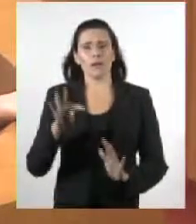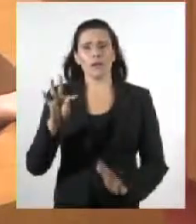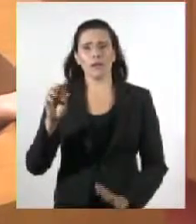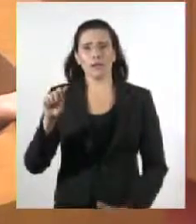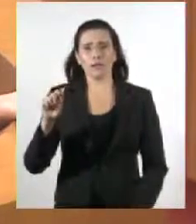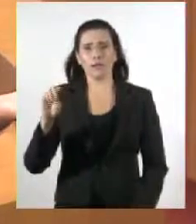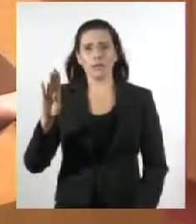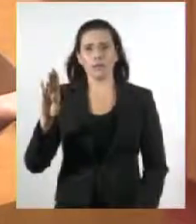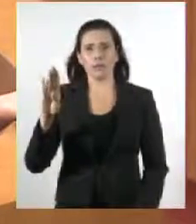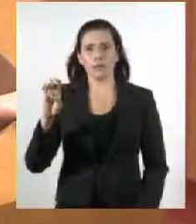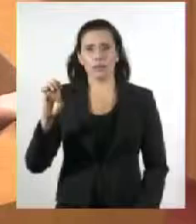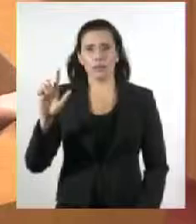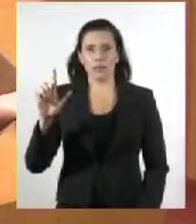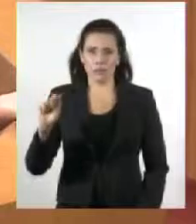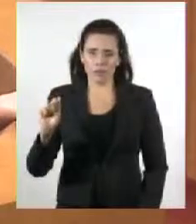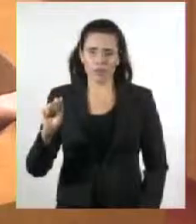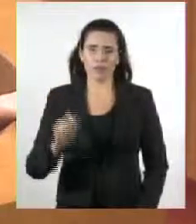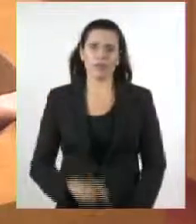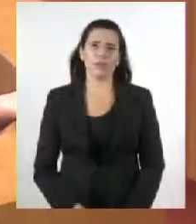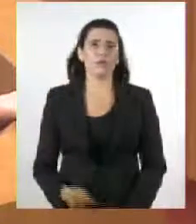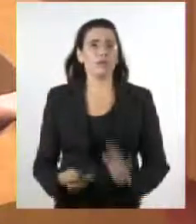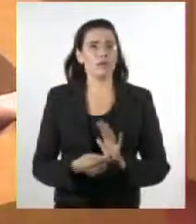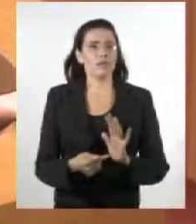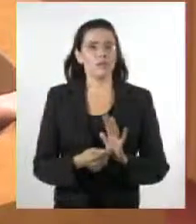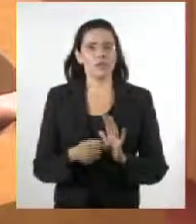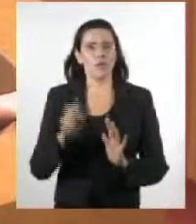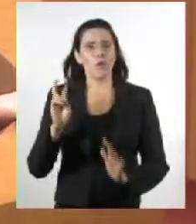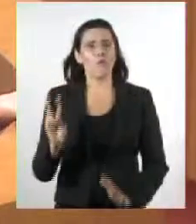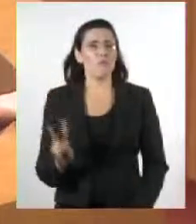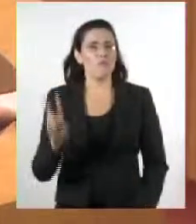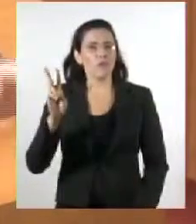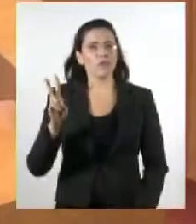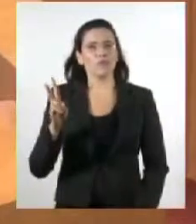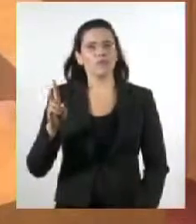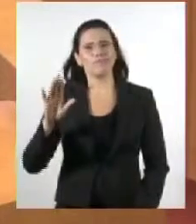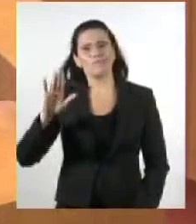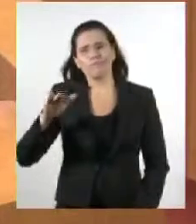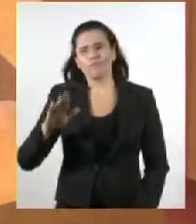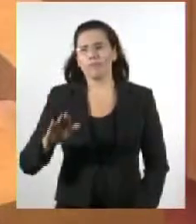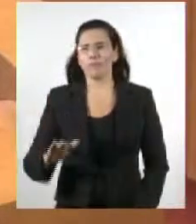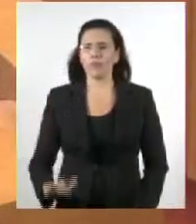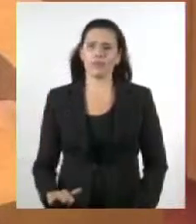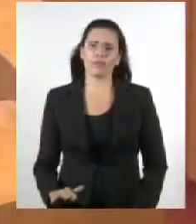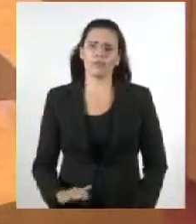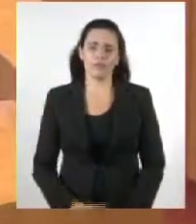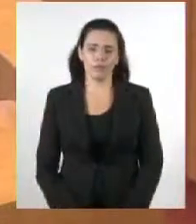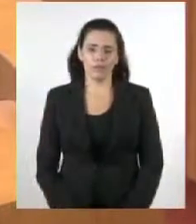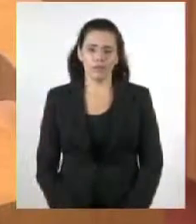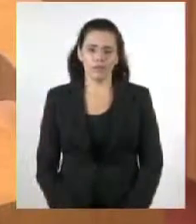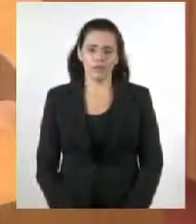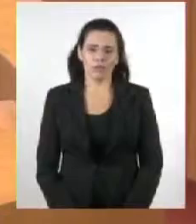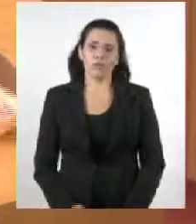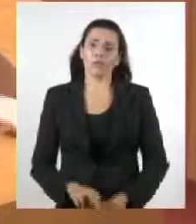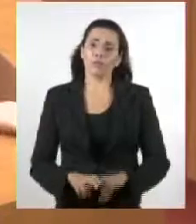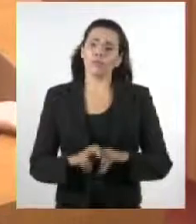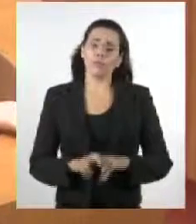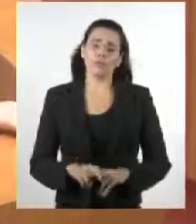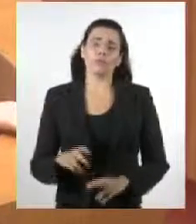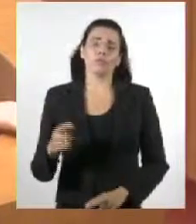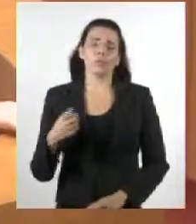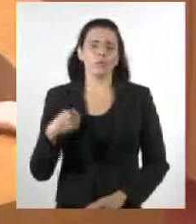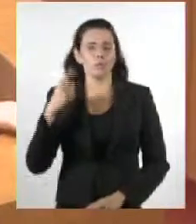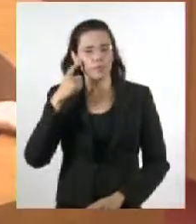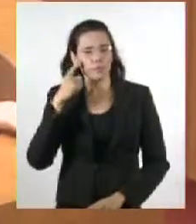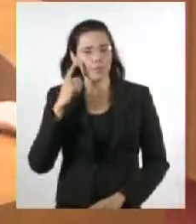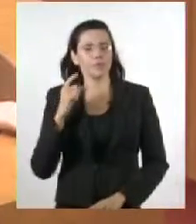exclusivamente, primordialmente, dos recursos do SUS para manterem suas atividades. Sendo assim, qual é o encaminhamento que foi feito e